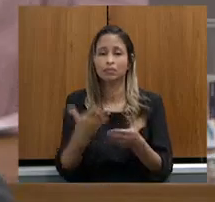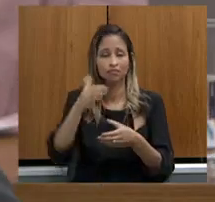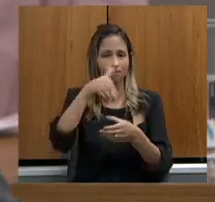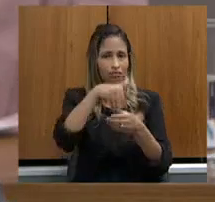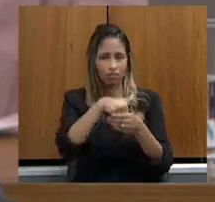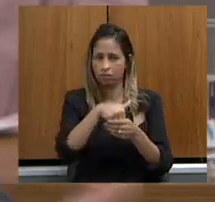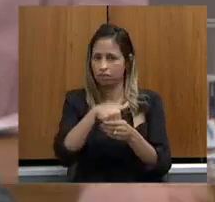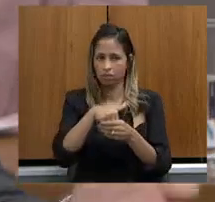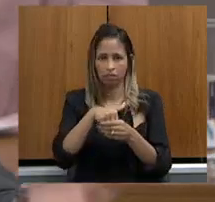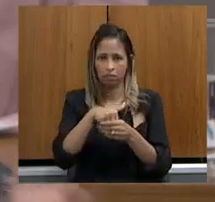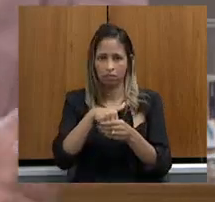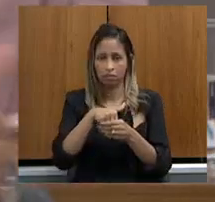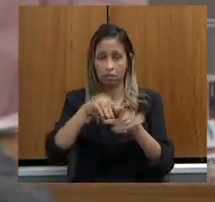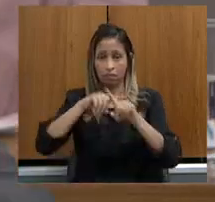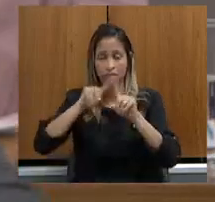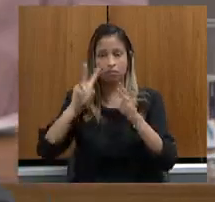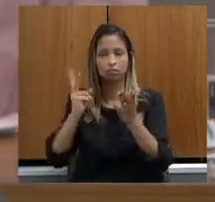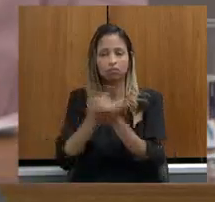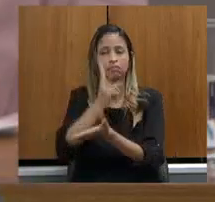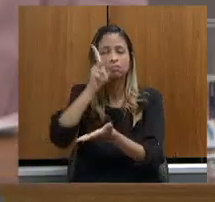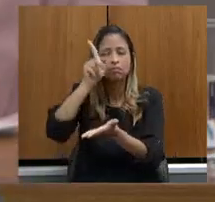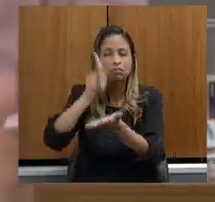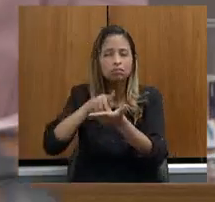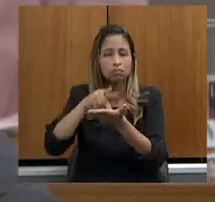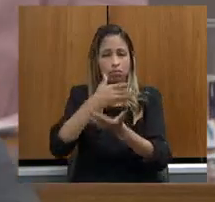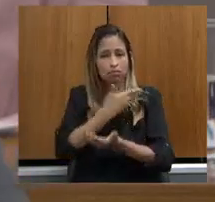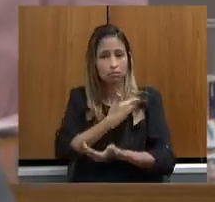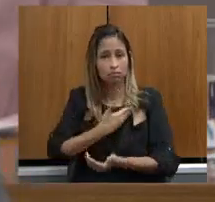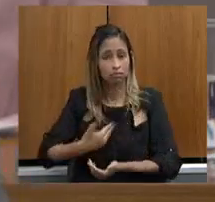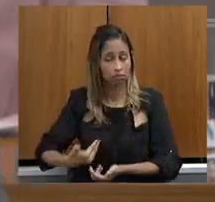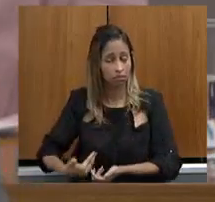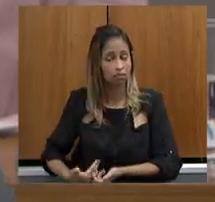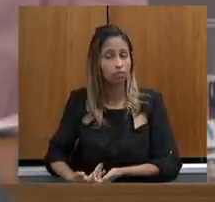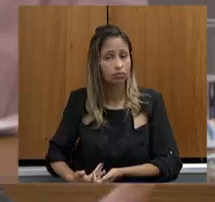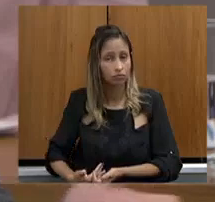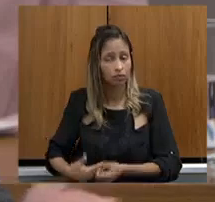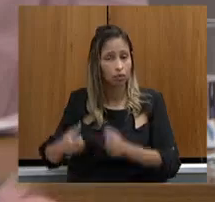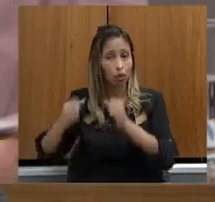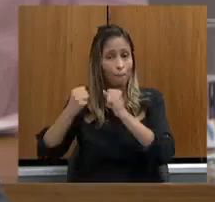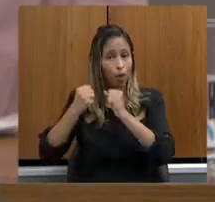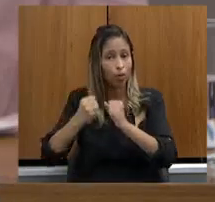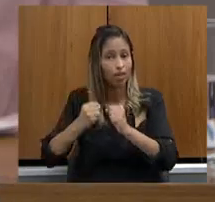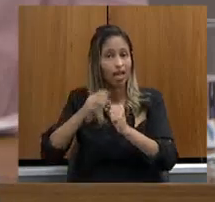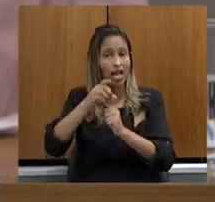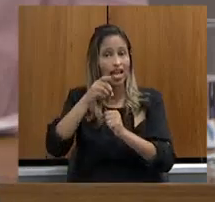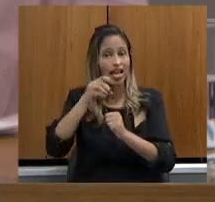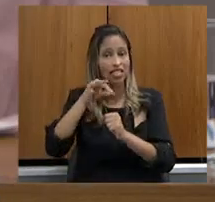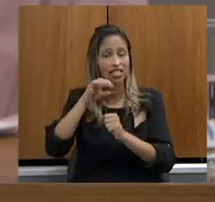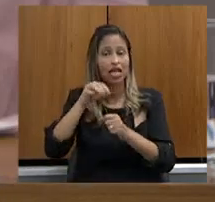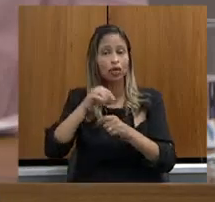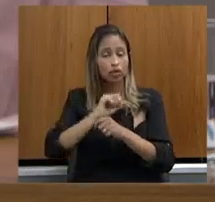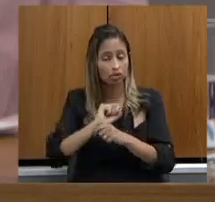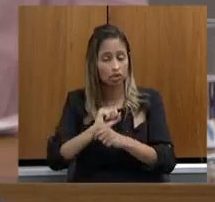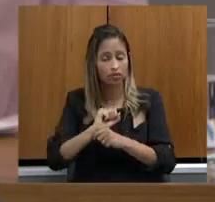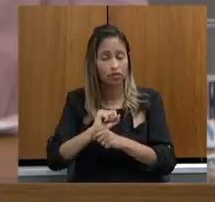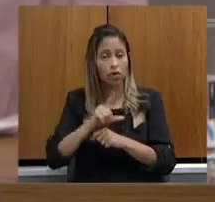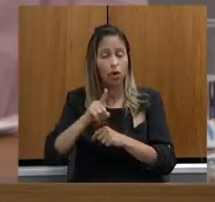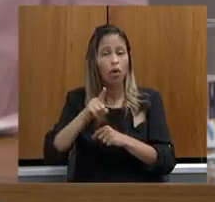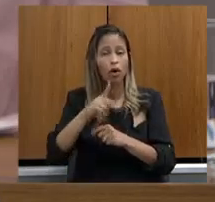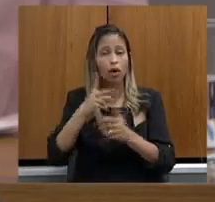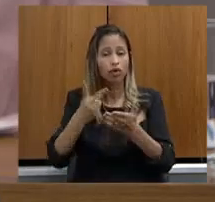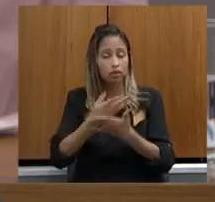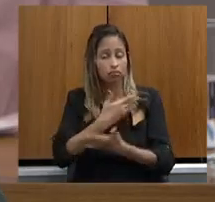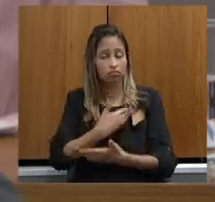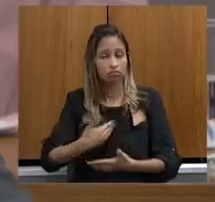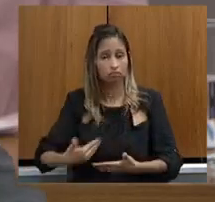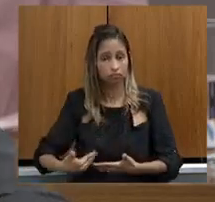votados a realidade do estado do Poder Executivo ela vai se impondo de modo que o governo do estado